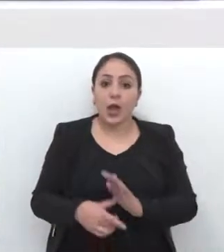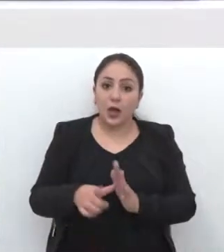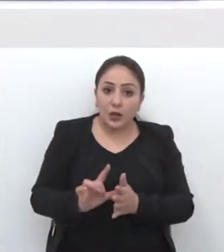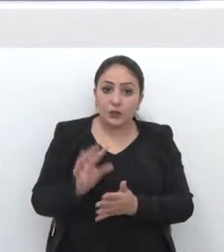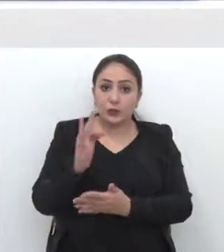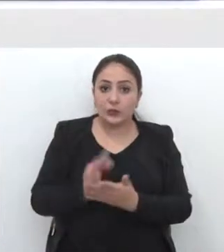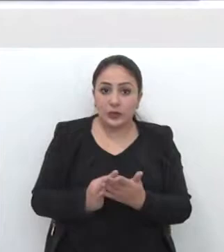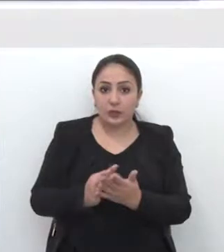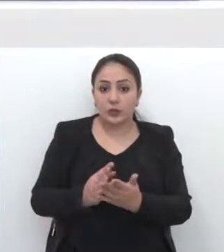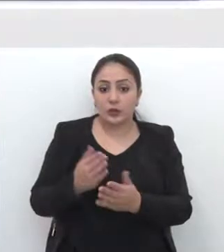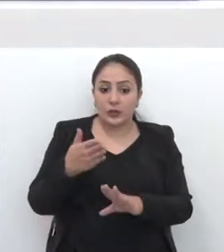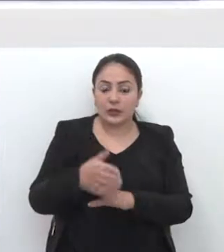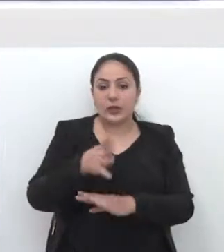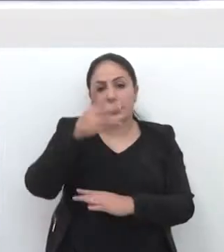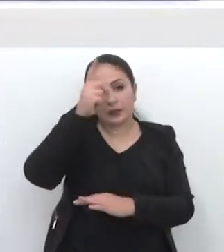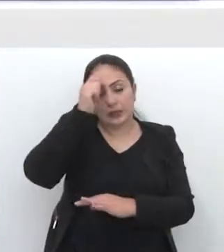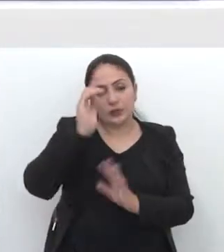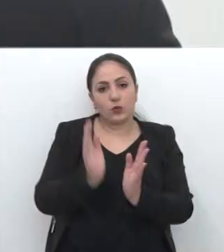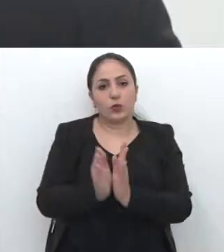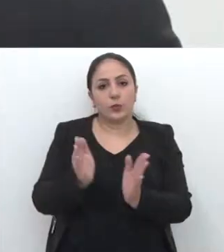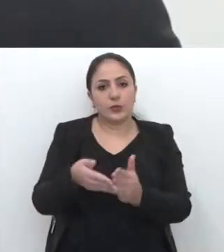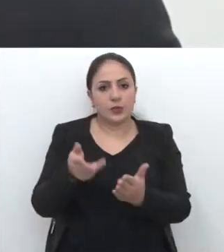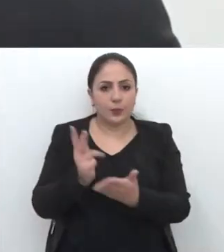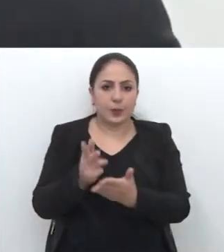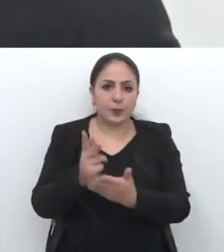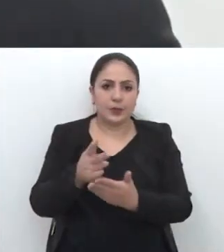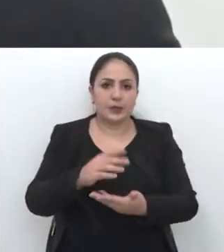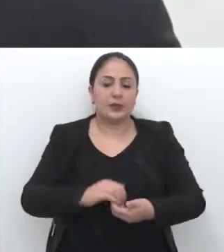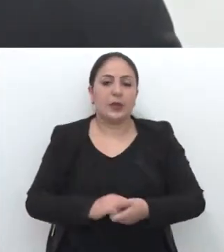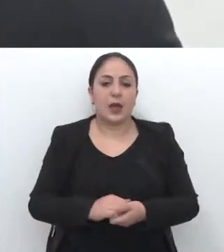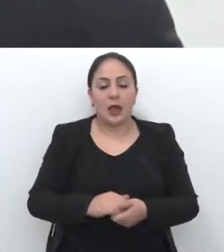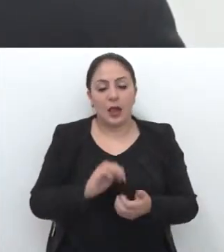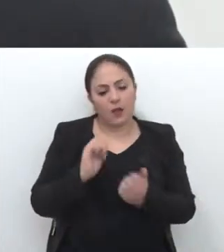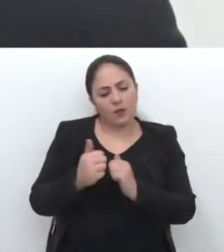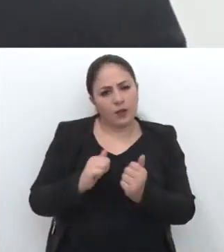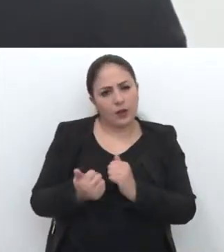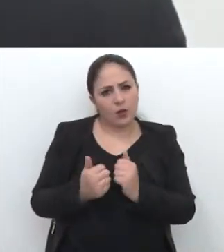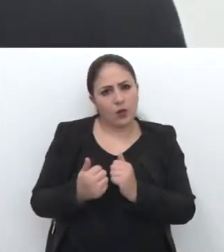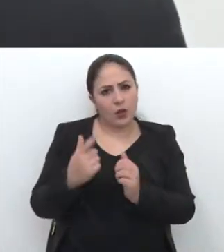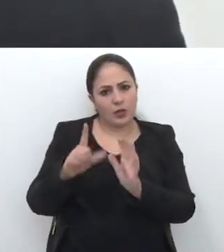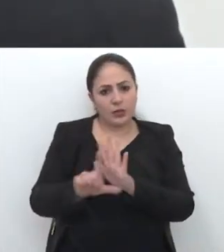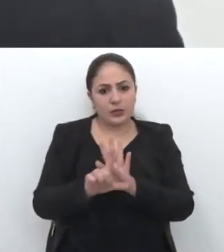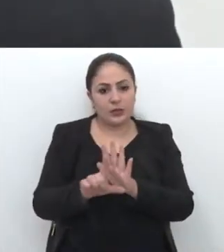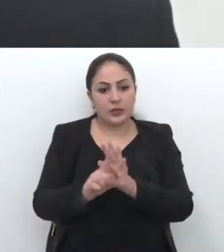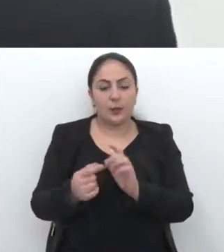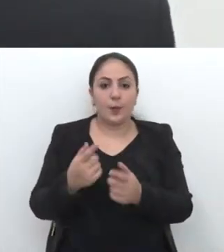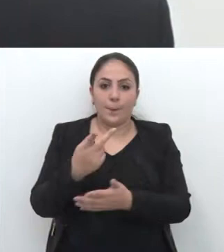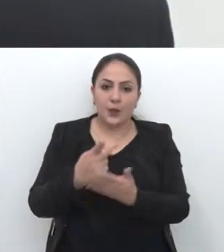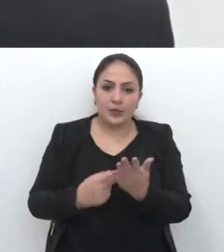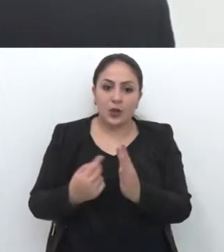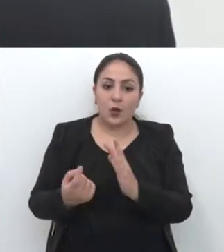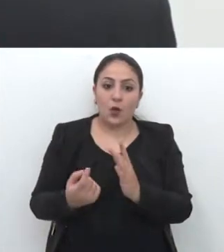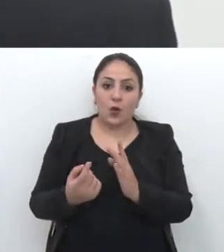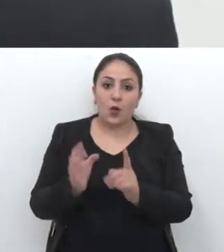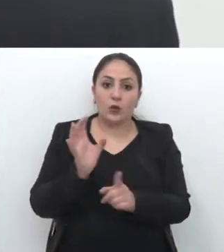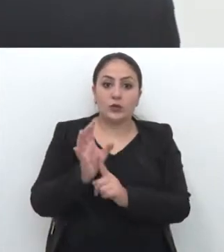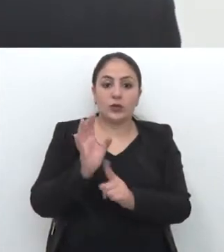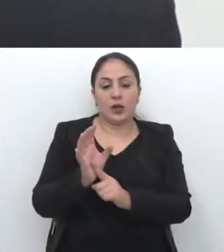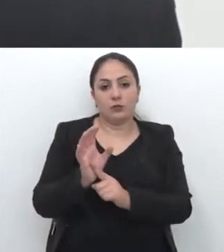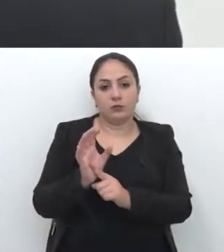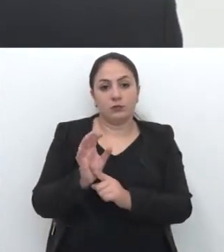pela análise das comissões permanentes, a Procuradoria avaliou a legalidade e emitiu parecer contrário